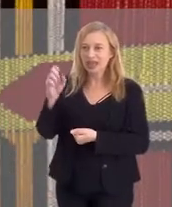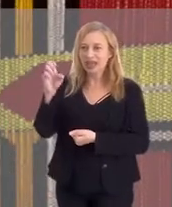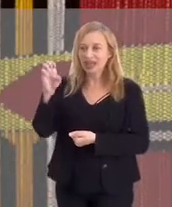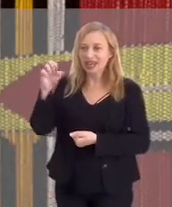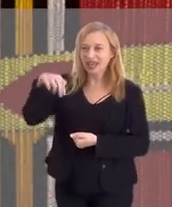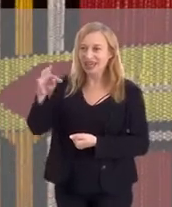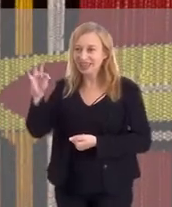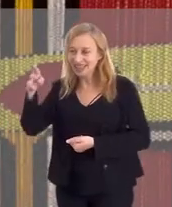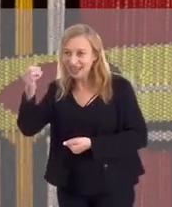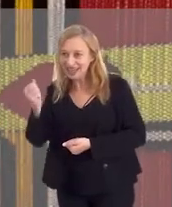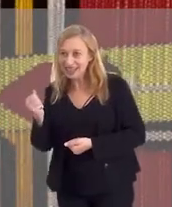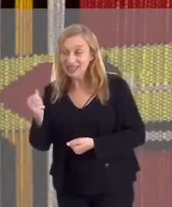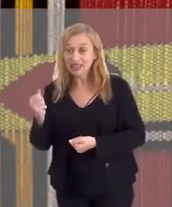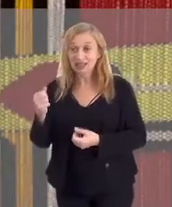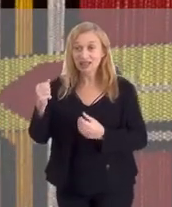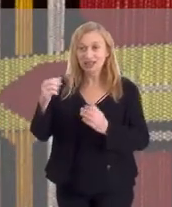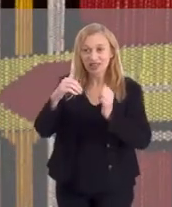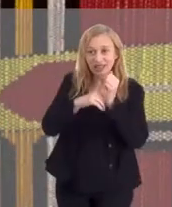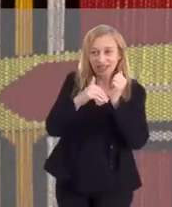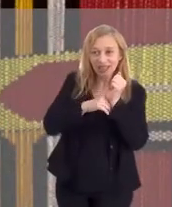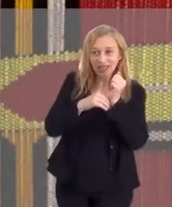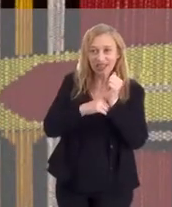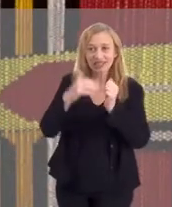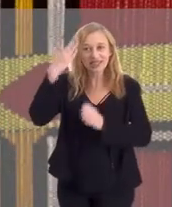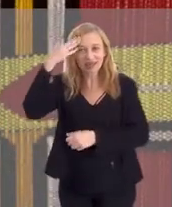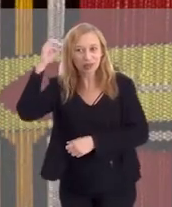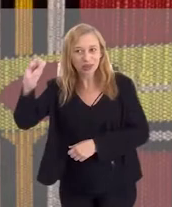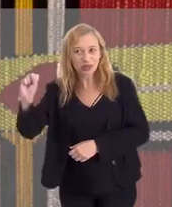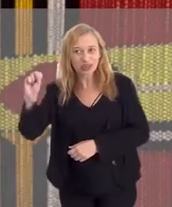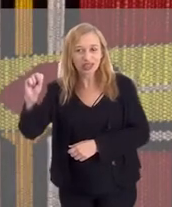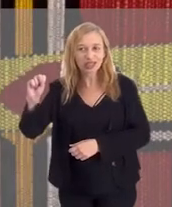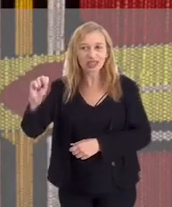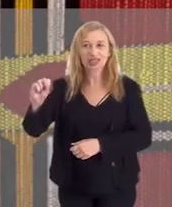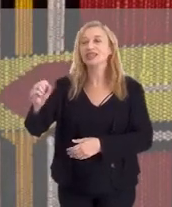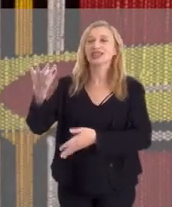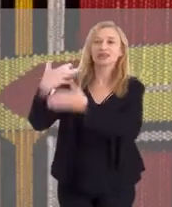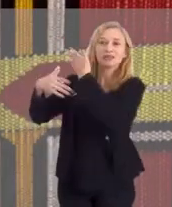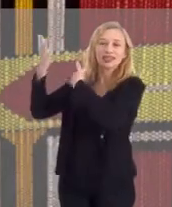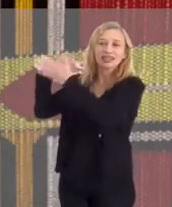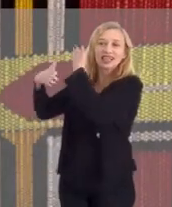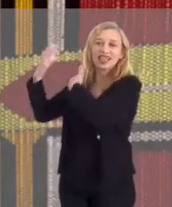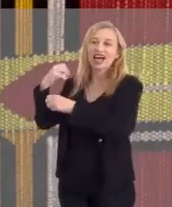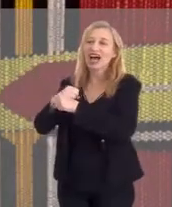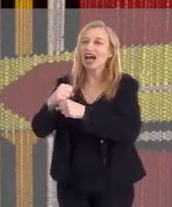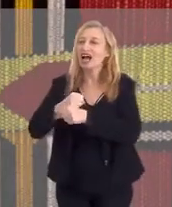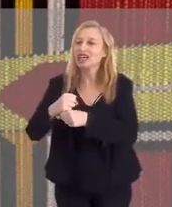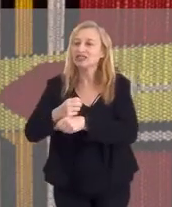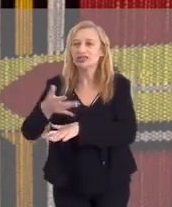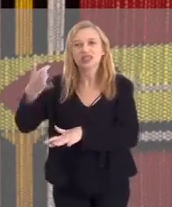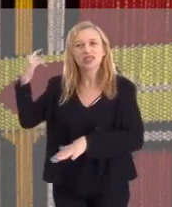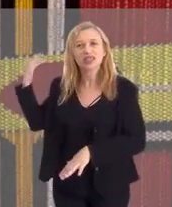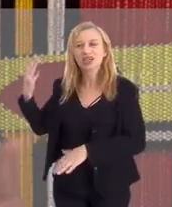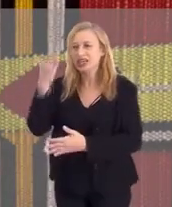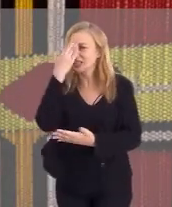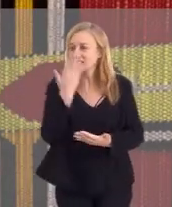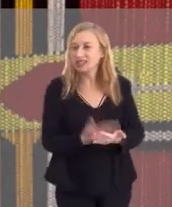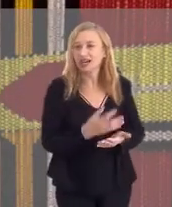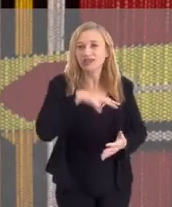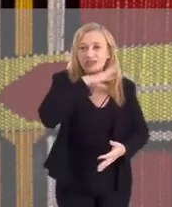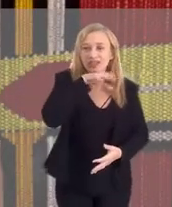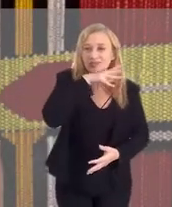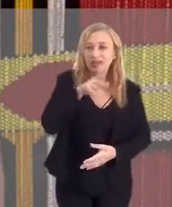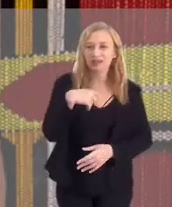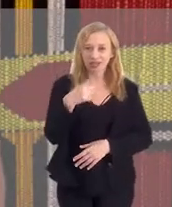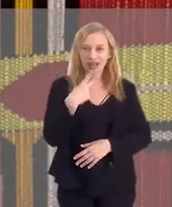mistérios, né? É um mundo de sabedoria, de antepassados. Há muito tempo atrás a gente acreditava